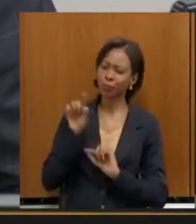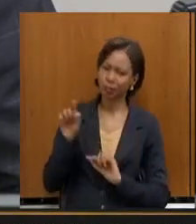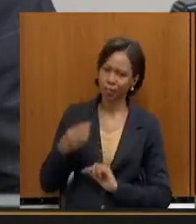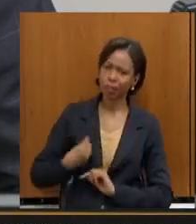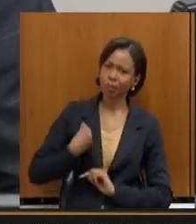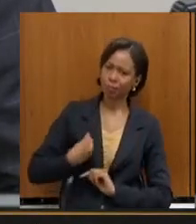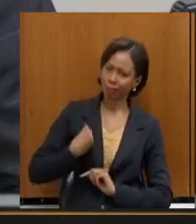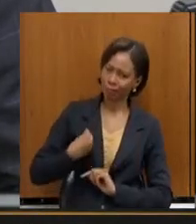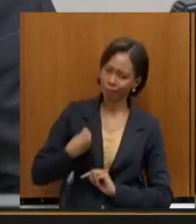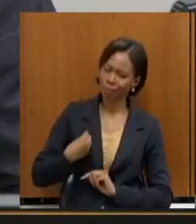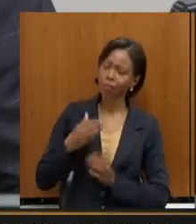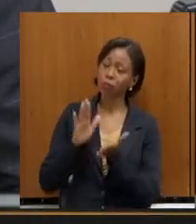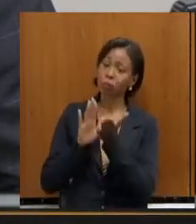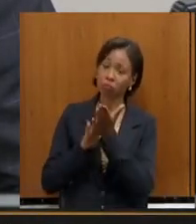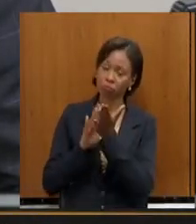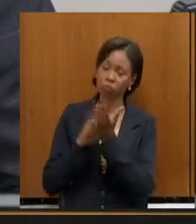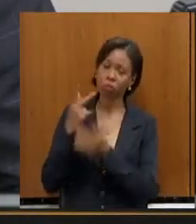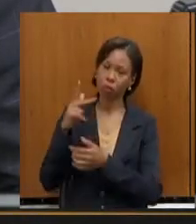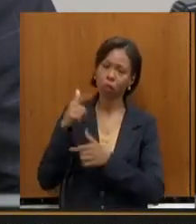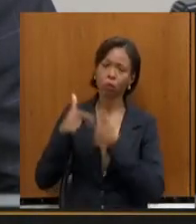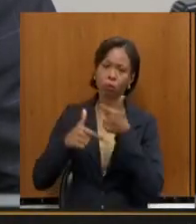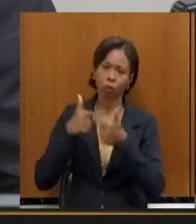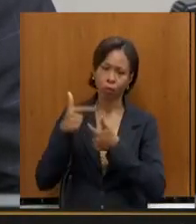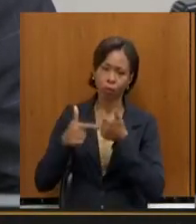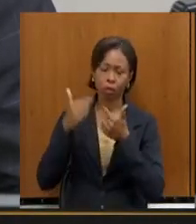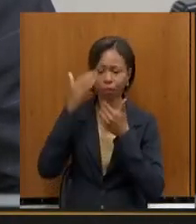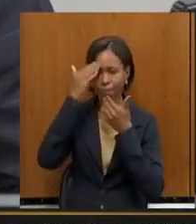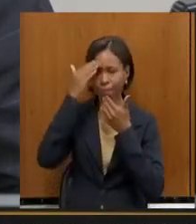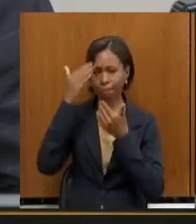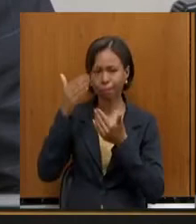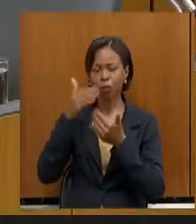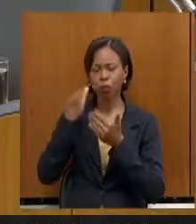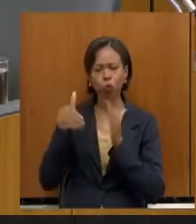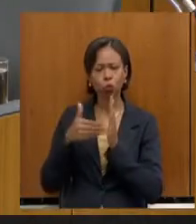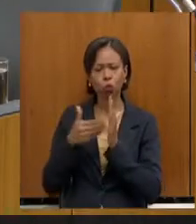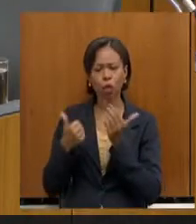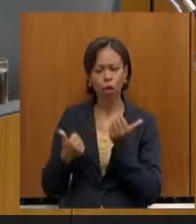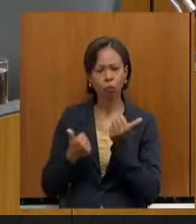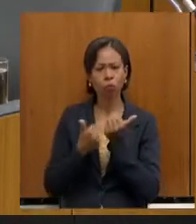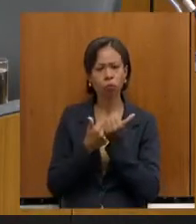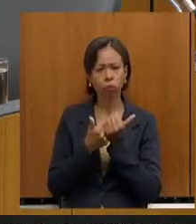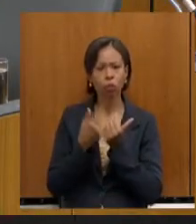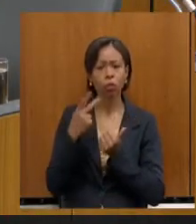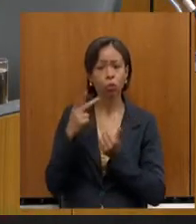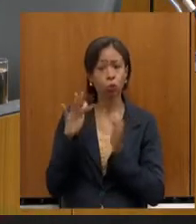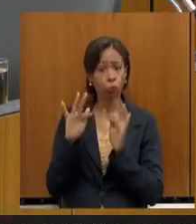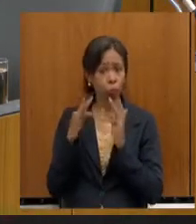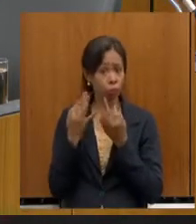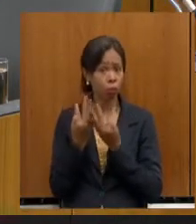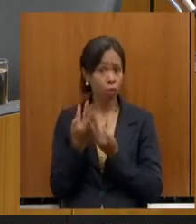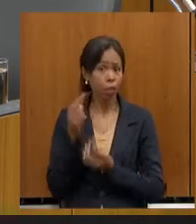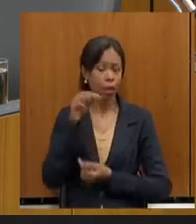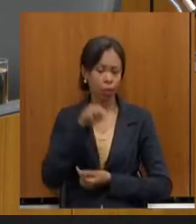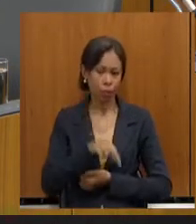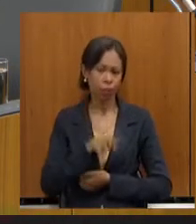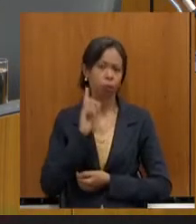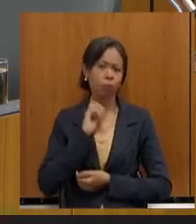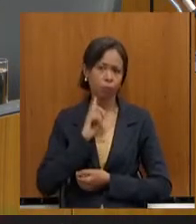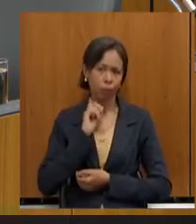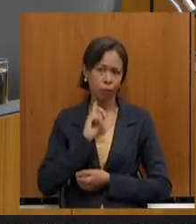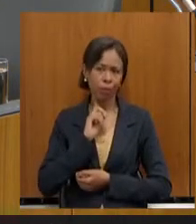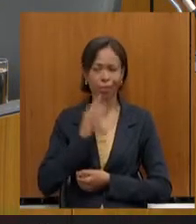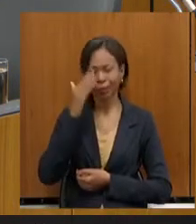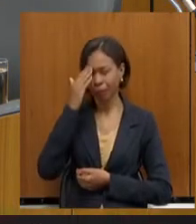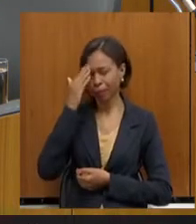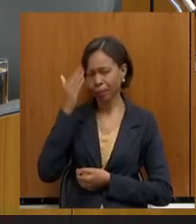parabenizar pelo trabalho e agradecer por toda a contribuição que a sua família bem fazendo aqui em Minas Gerais leva